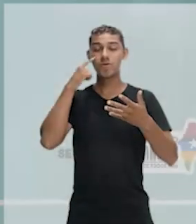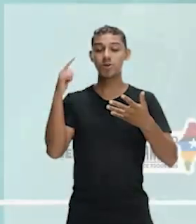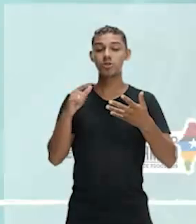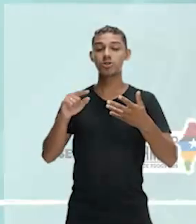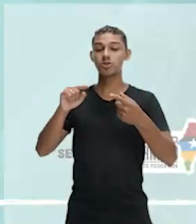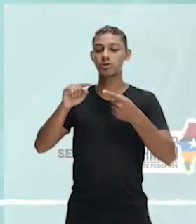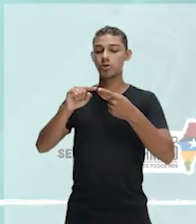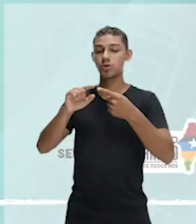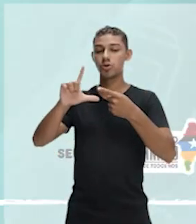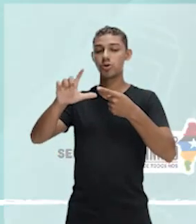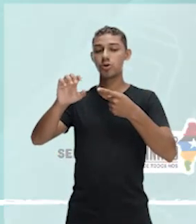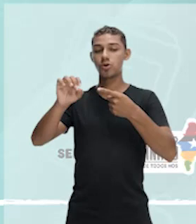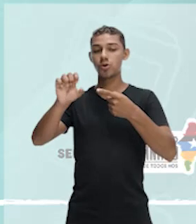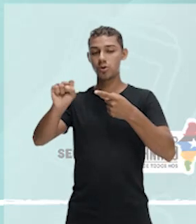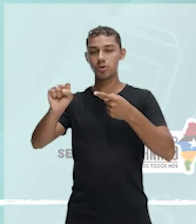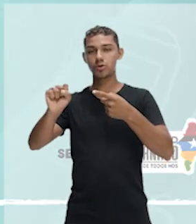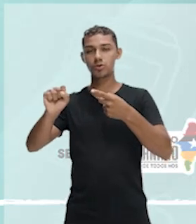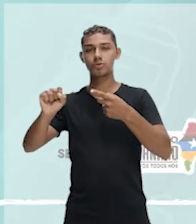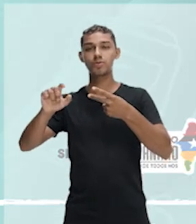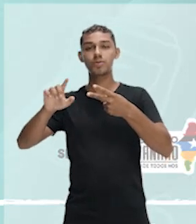exato, transportes,